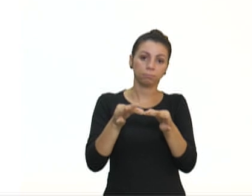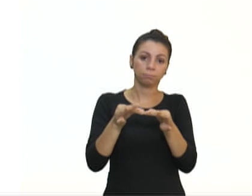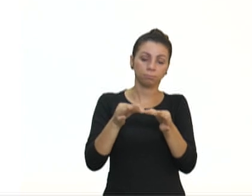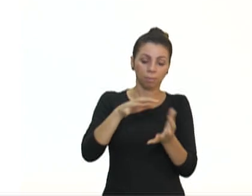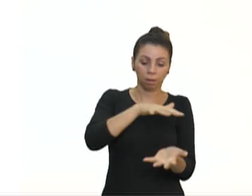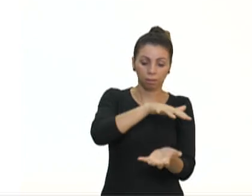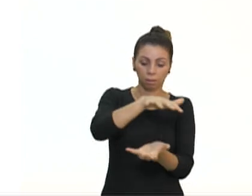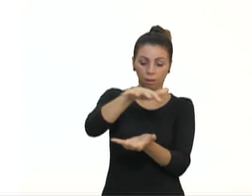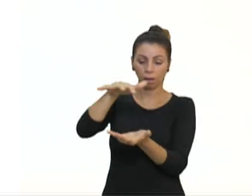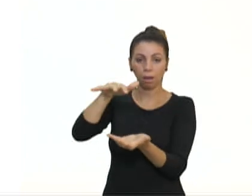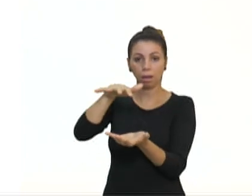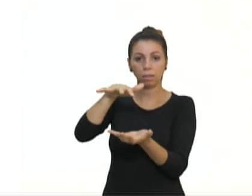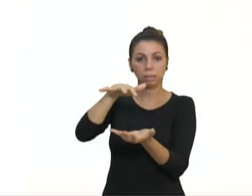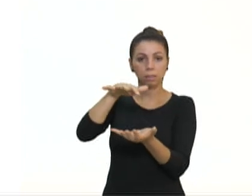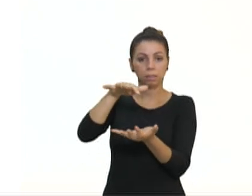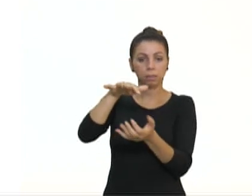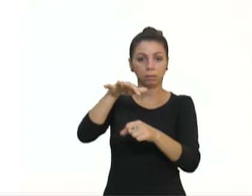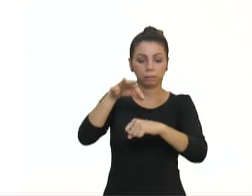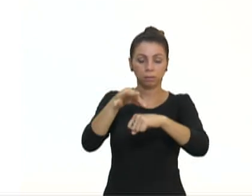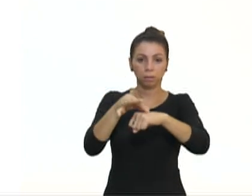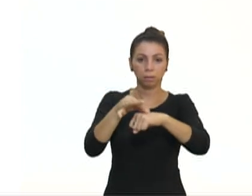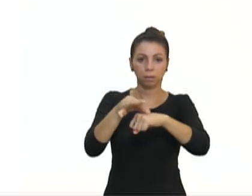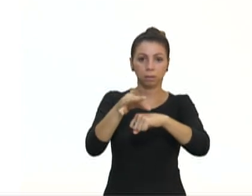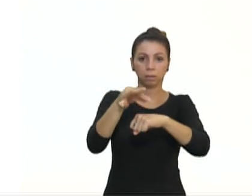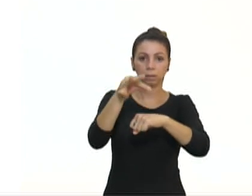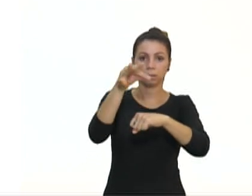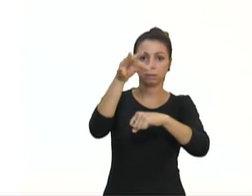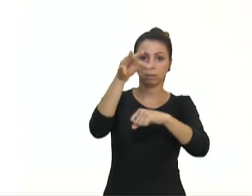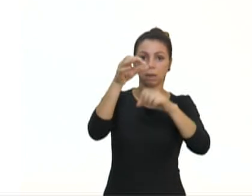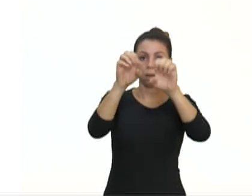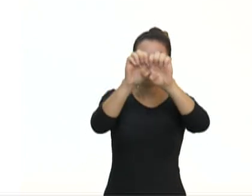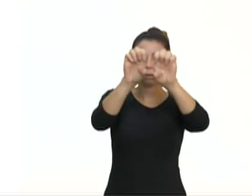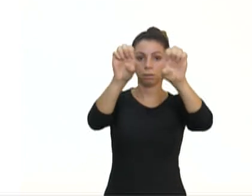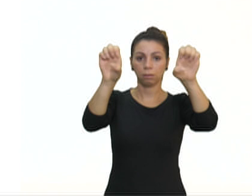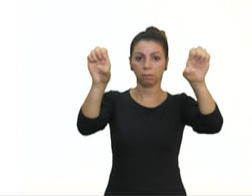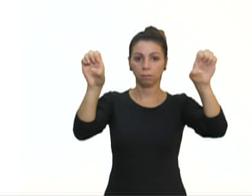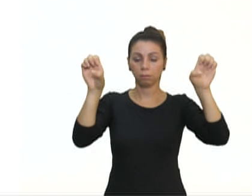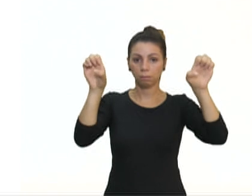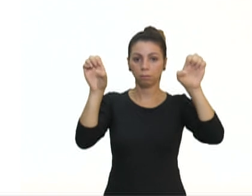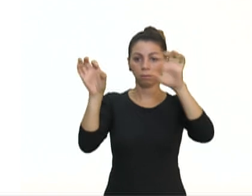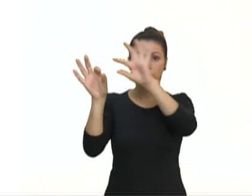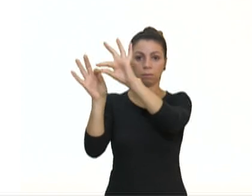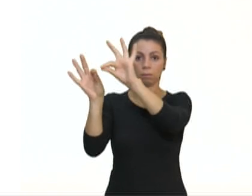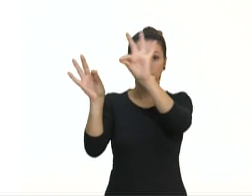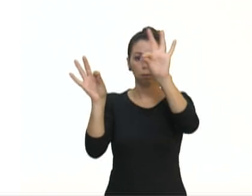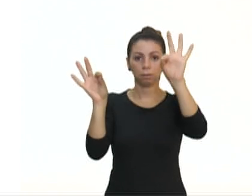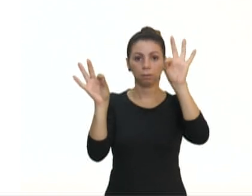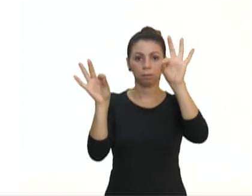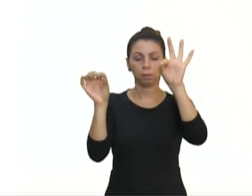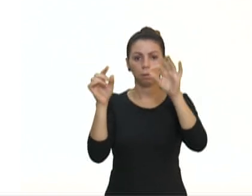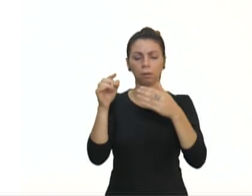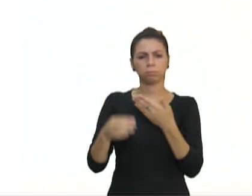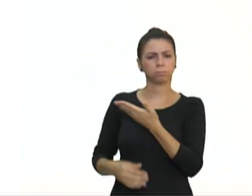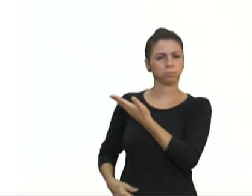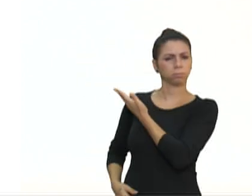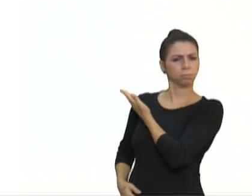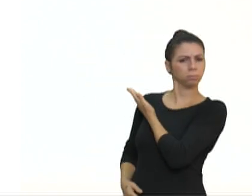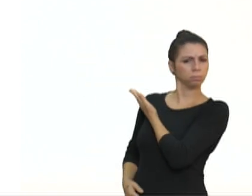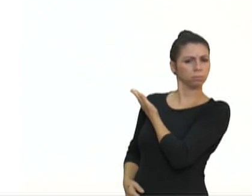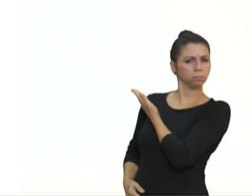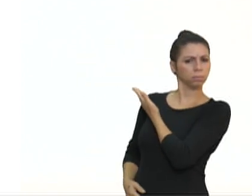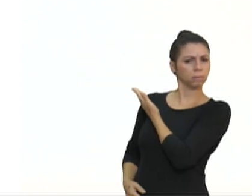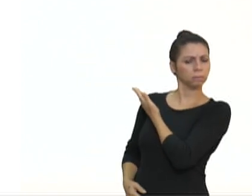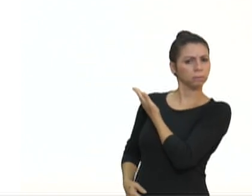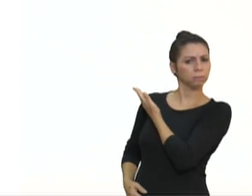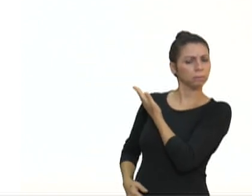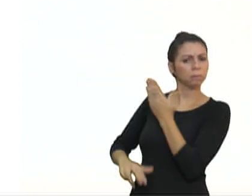terrestre em relação à linha do Equador. Essa descrição que o exercício nos deu, ela se